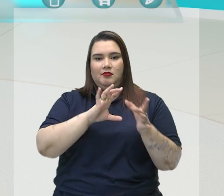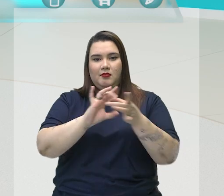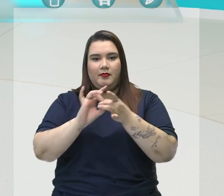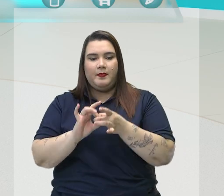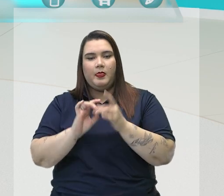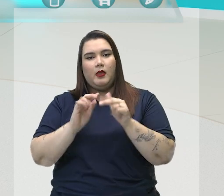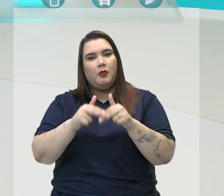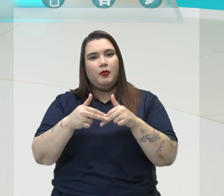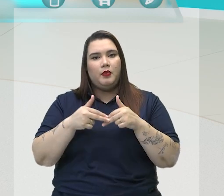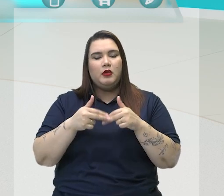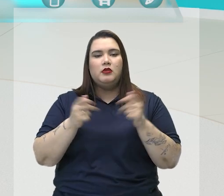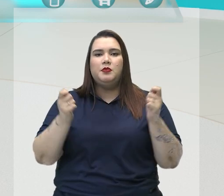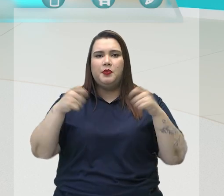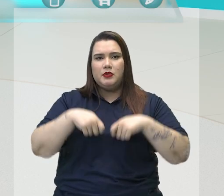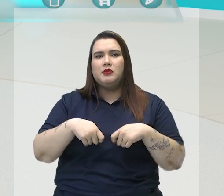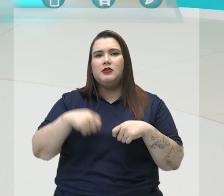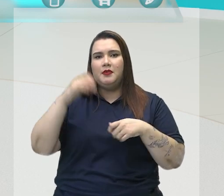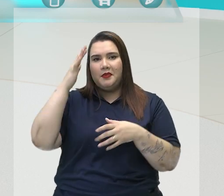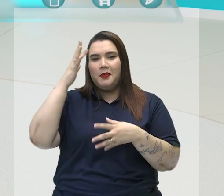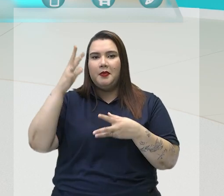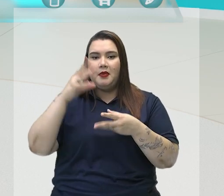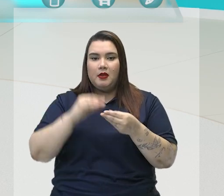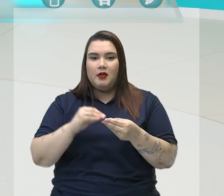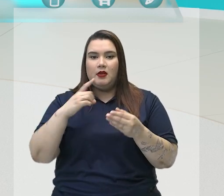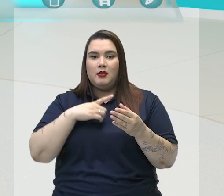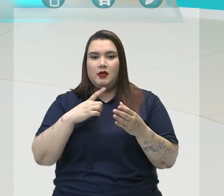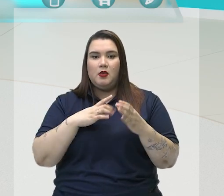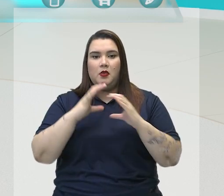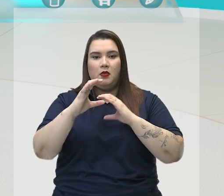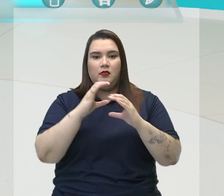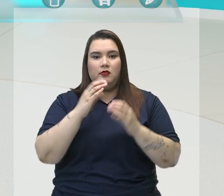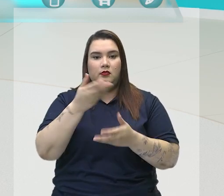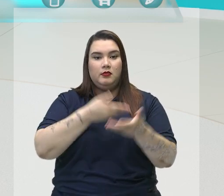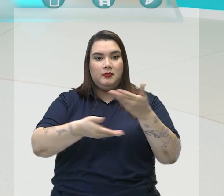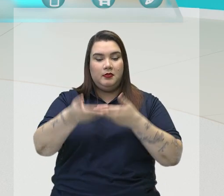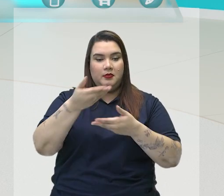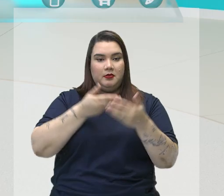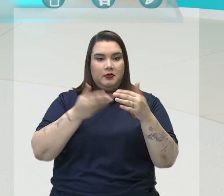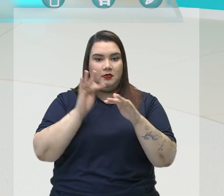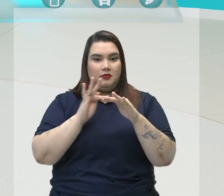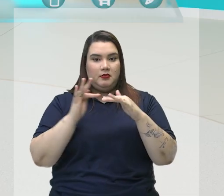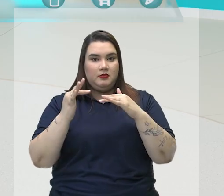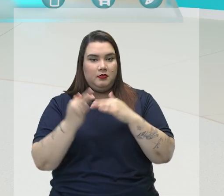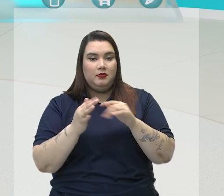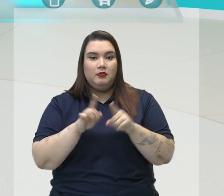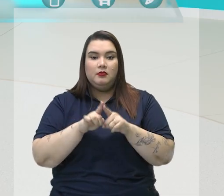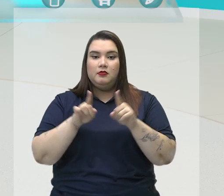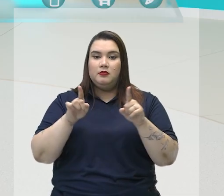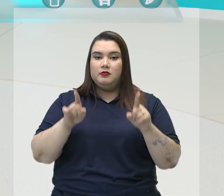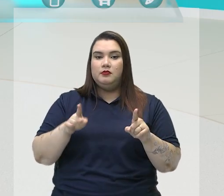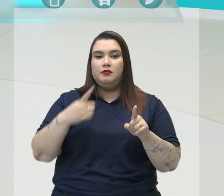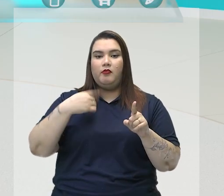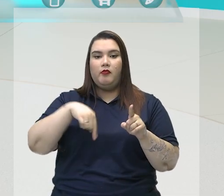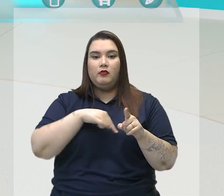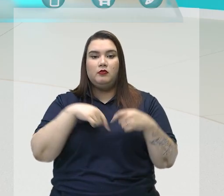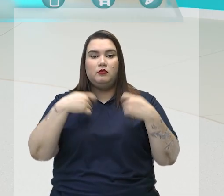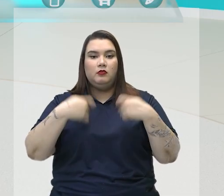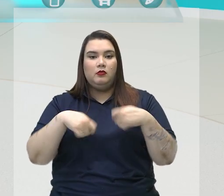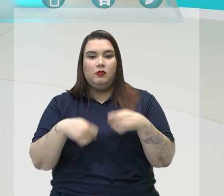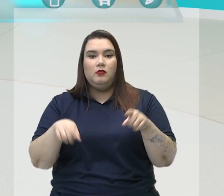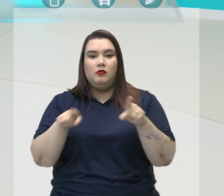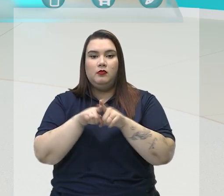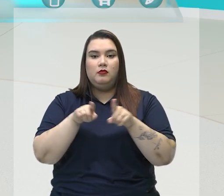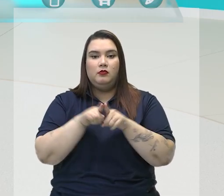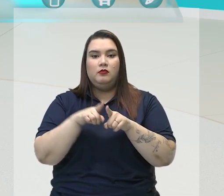faz muito sentido estarmos nessa comunicação de troca das redes. Mas devemos ter também